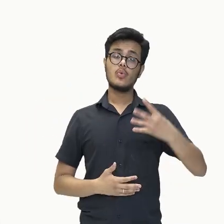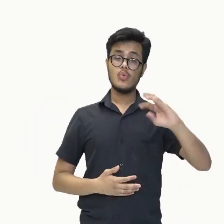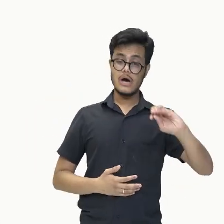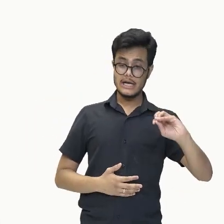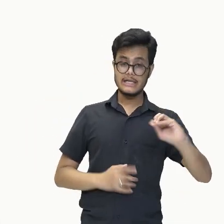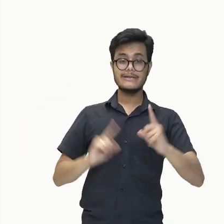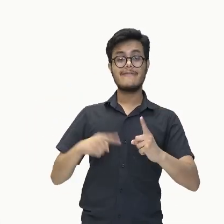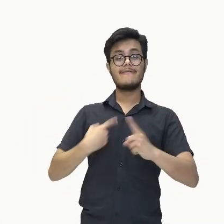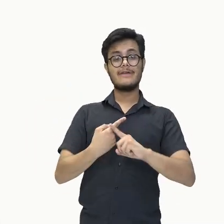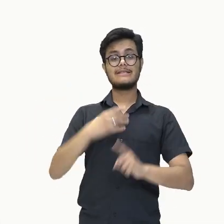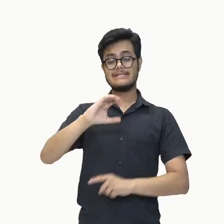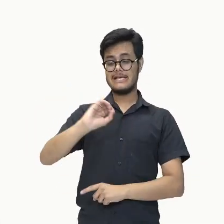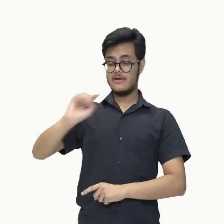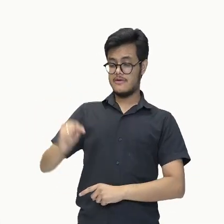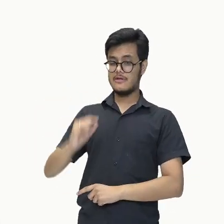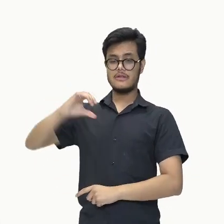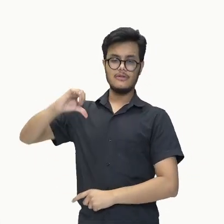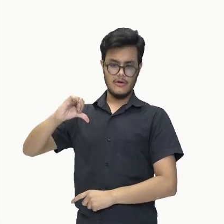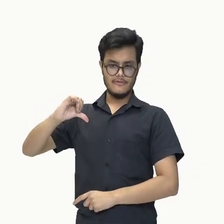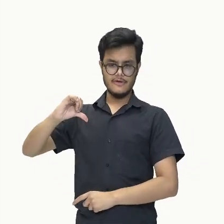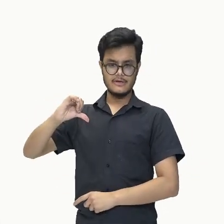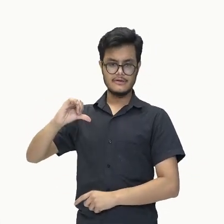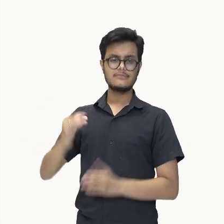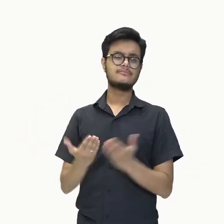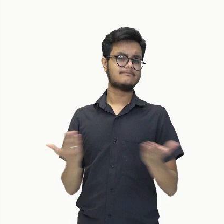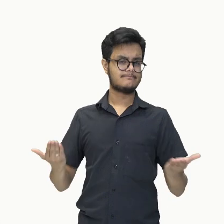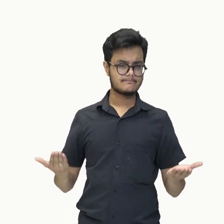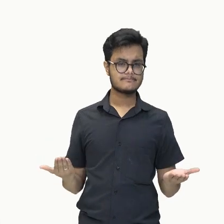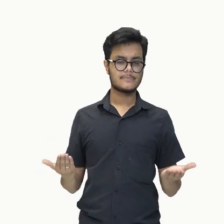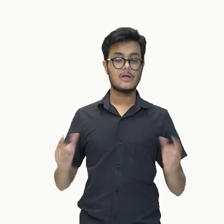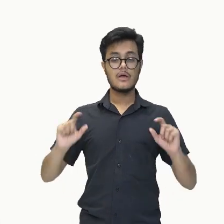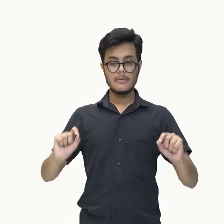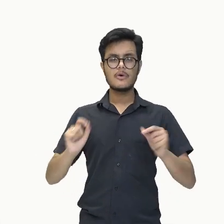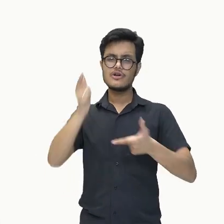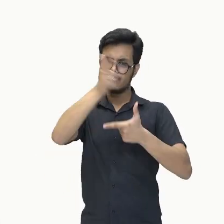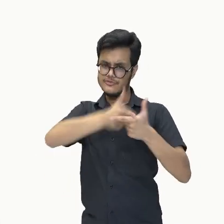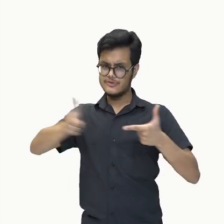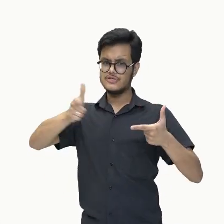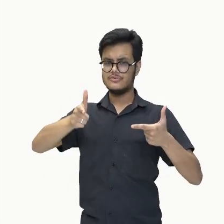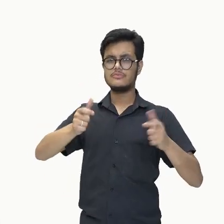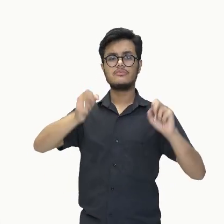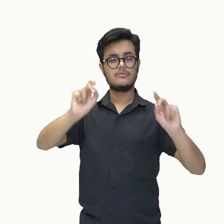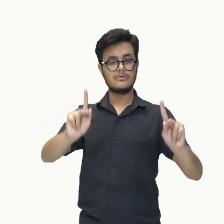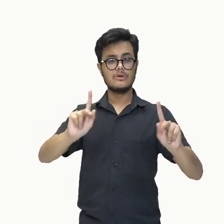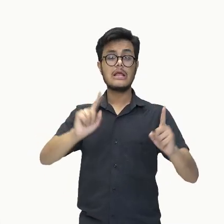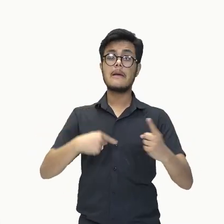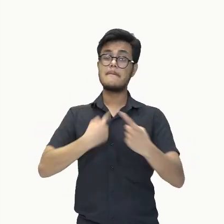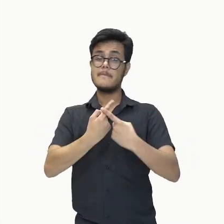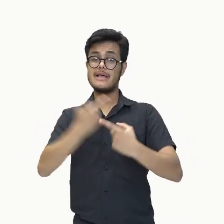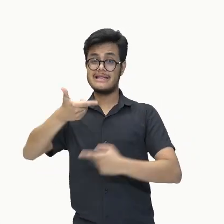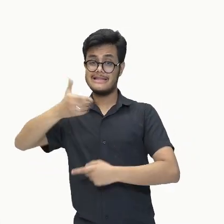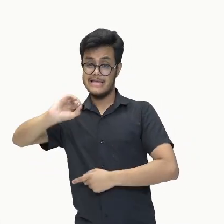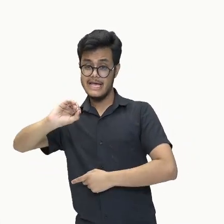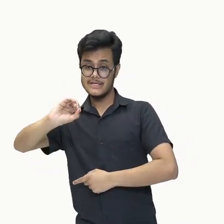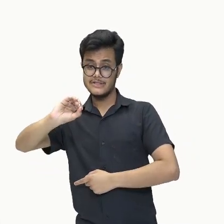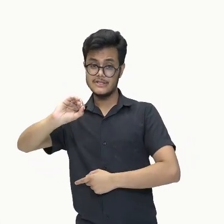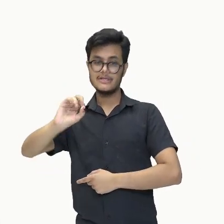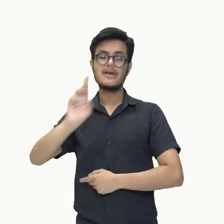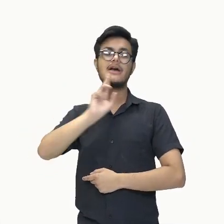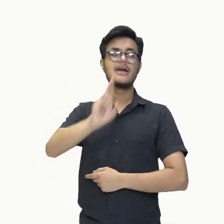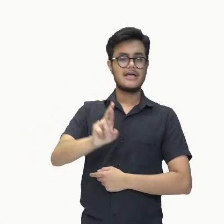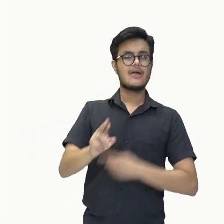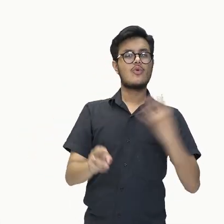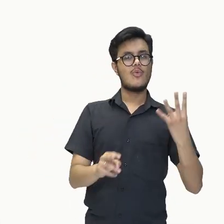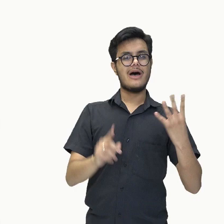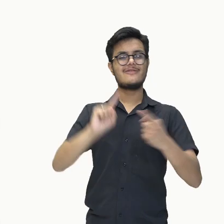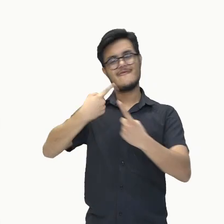O 0,9. Penso da mesma forma. Se eu dividir um fator por 10 e multiplicar o outro por 10, eu vou ter quem? 4